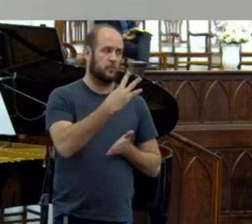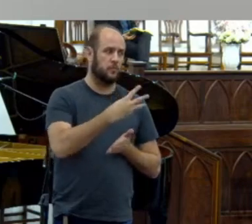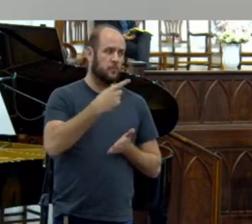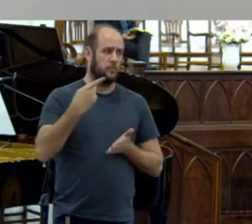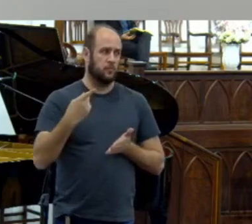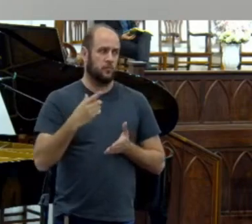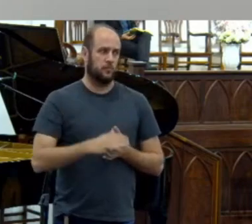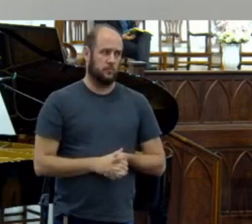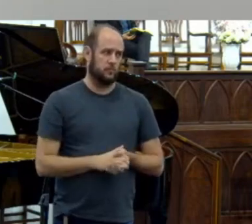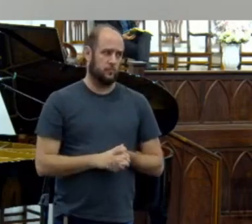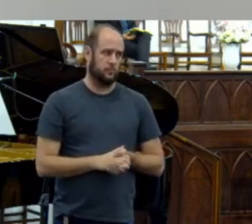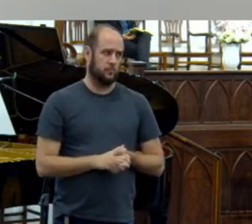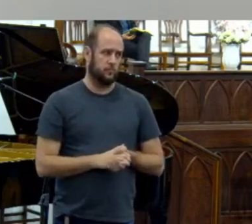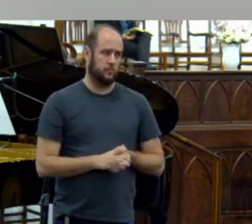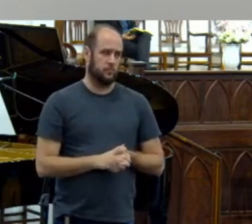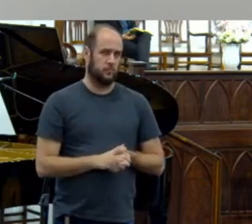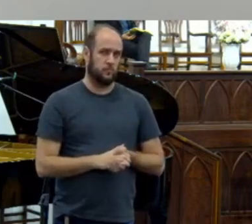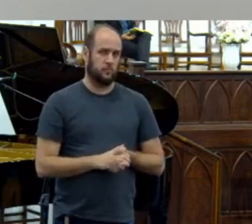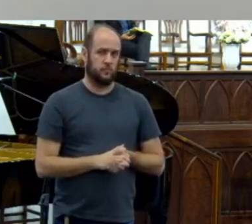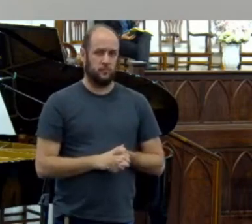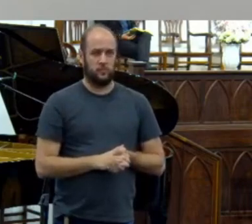31.